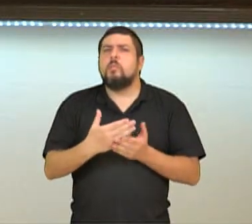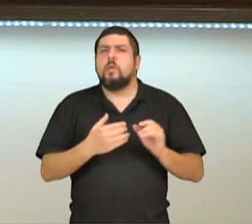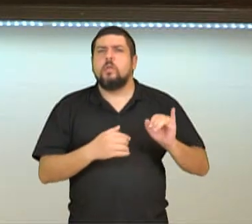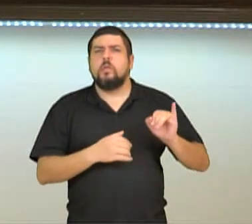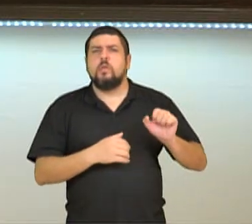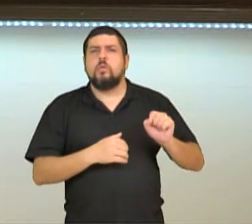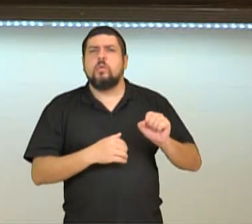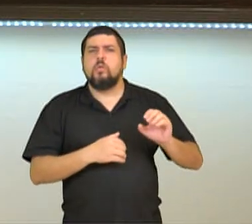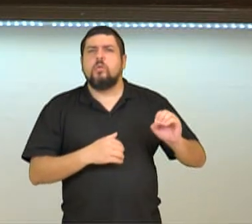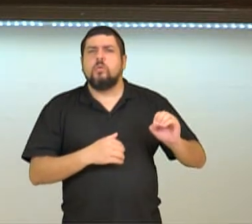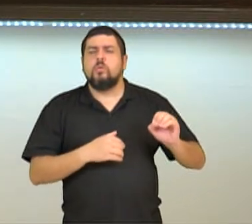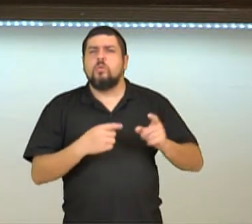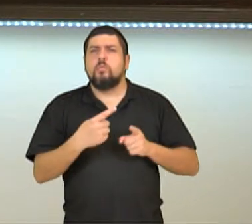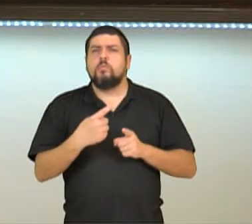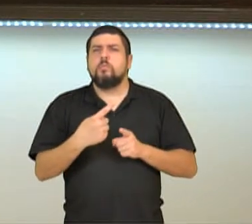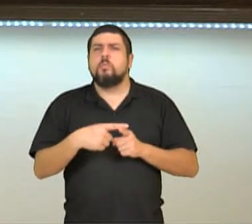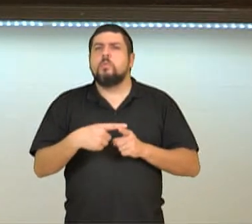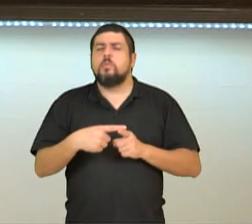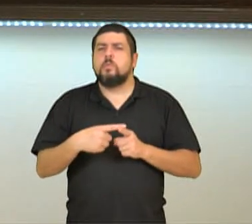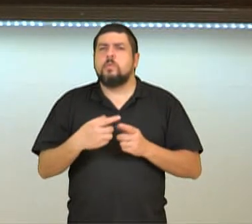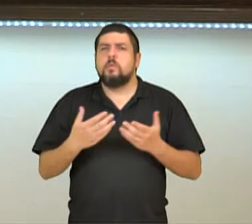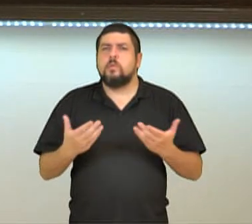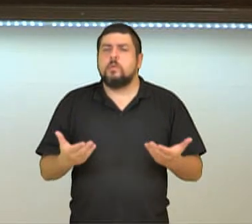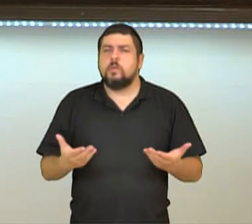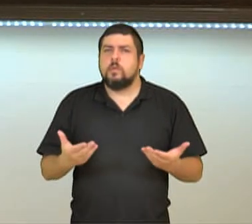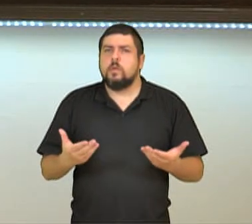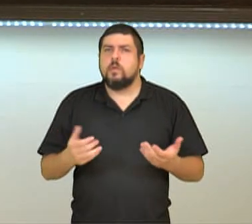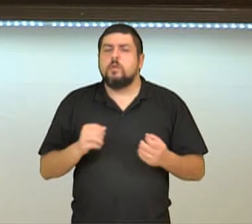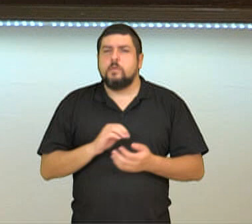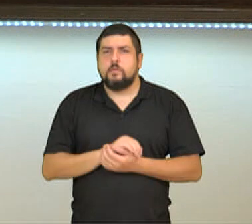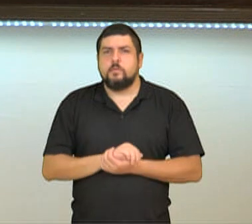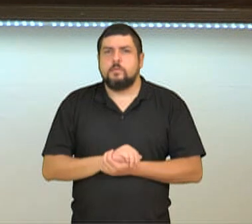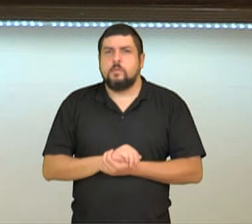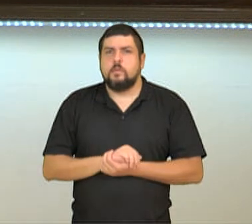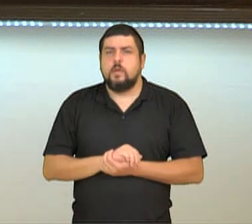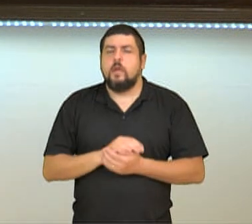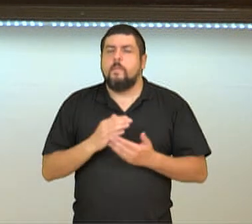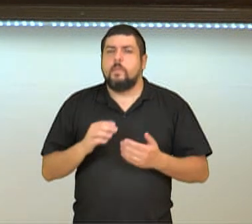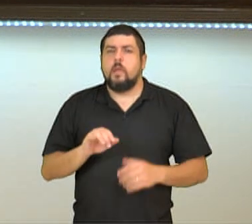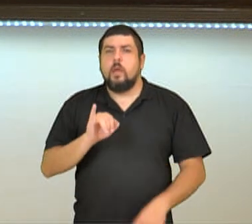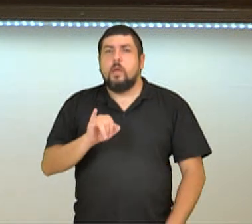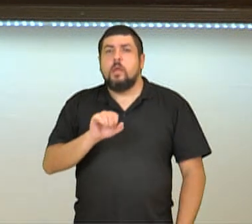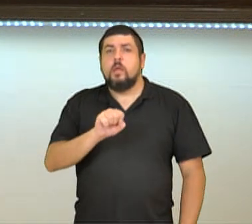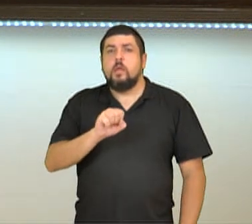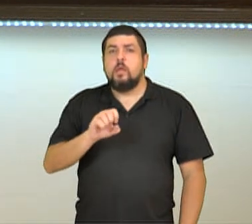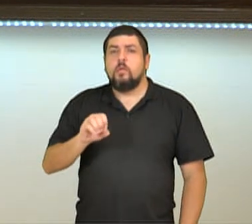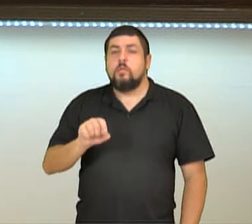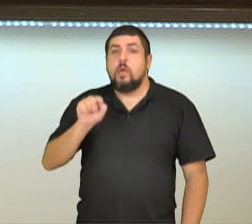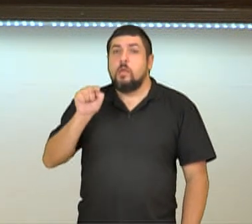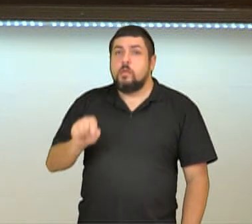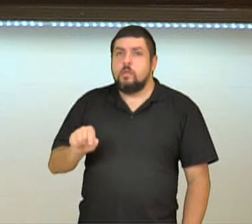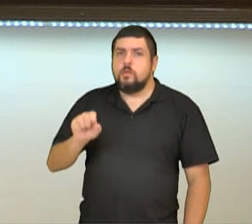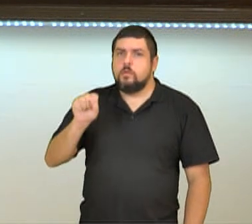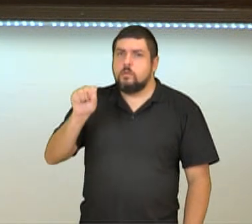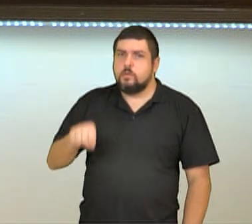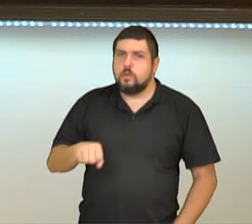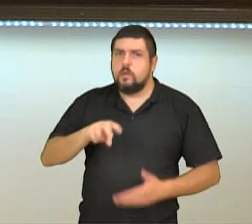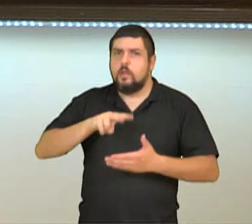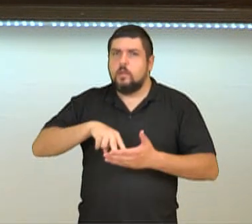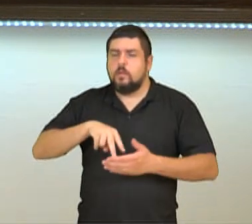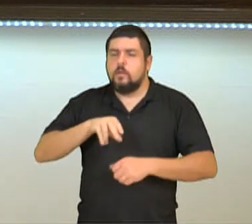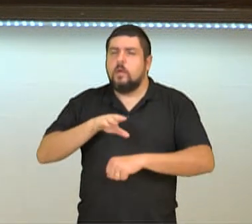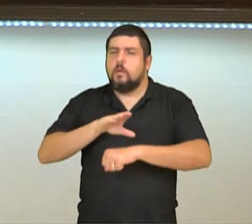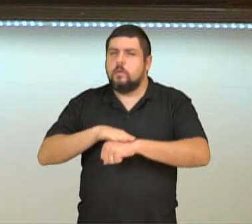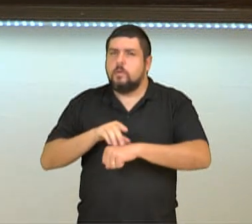pronome demonstrativo isso, né? Enfatizando ali que isso sim se chama leitura. Mais um tempo